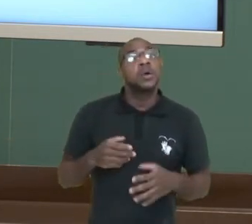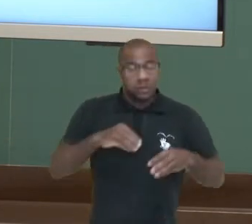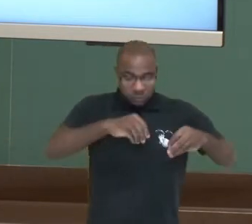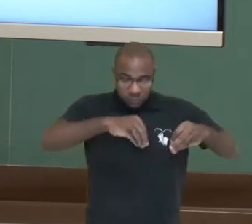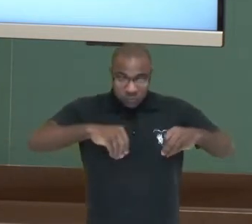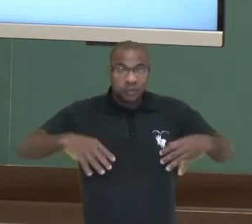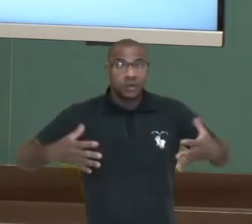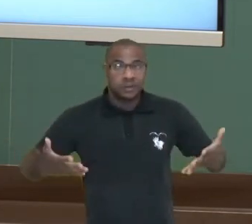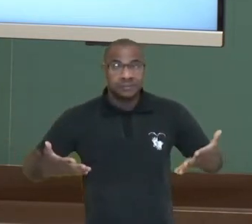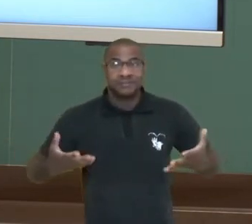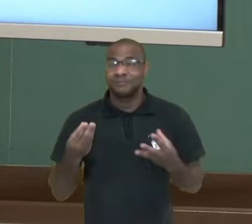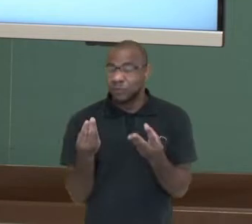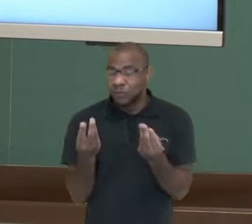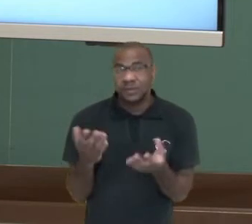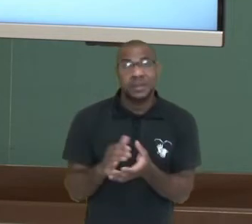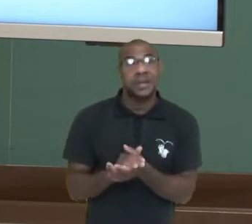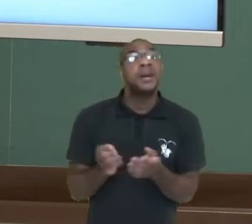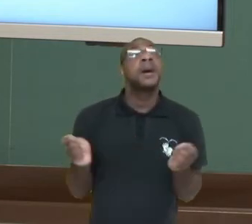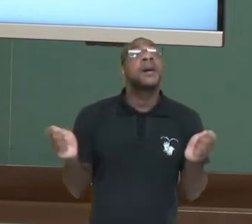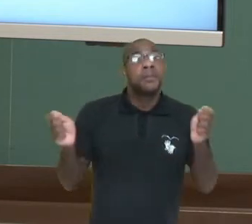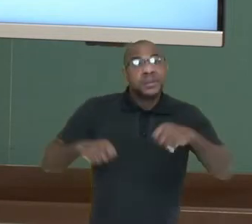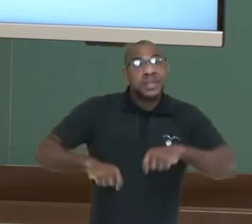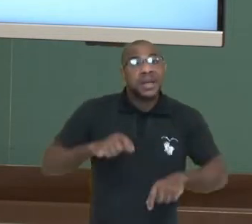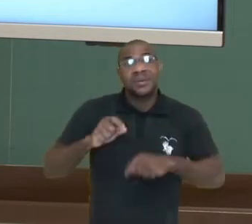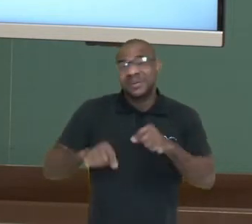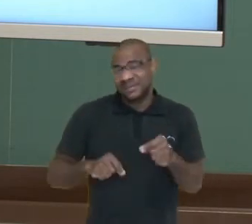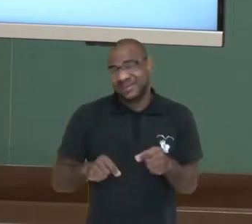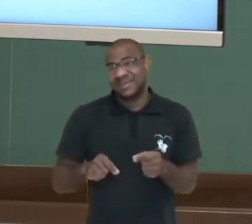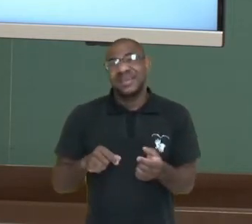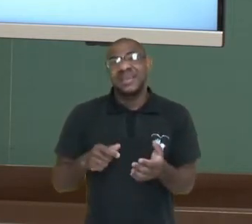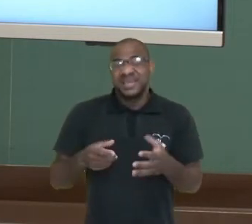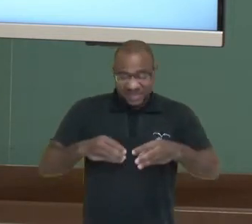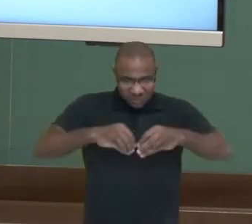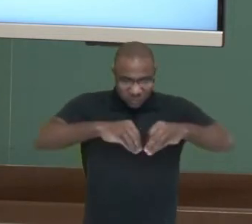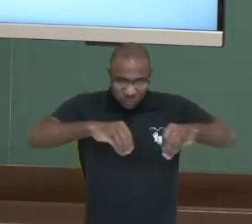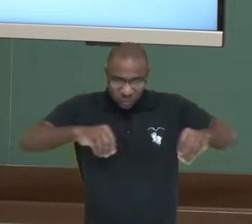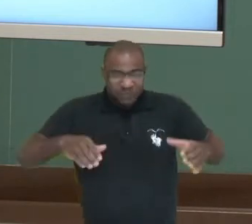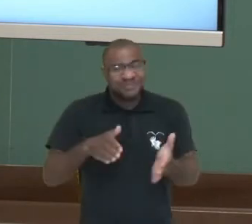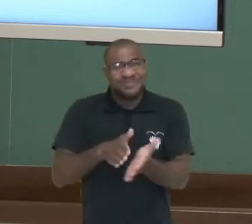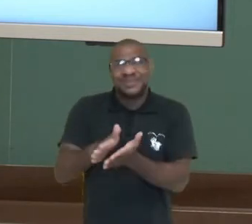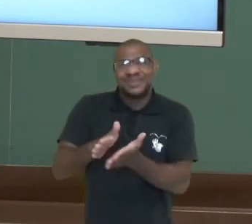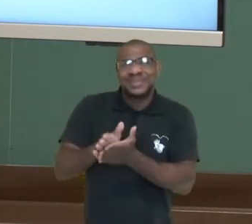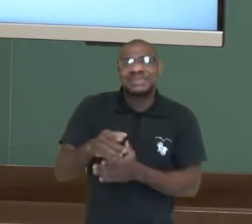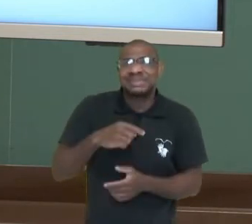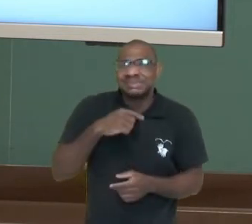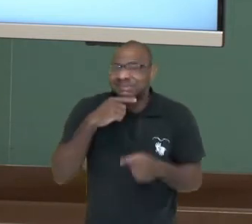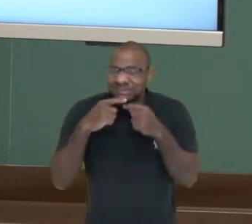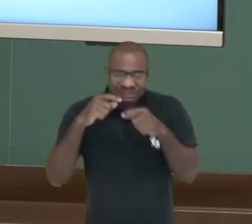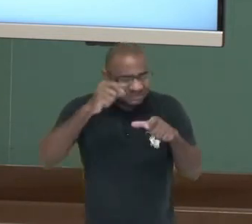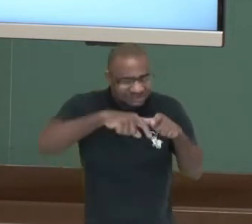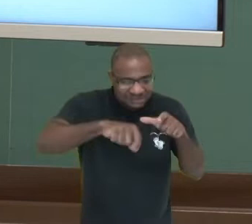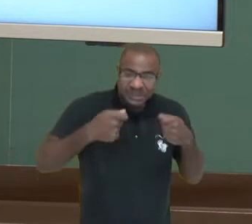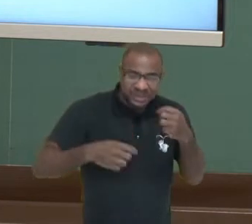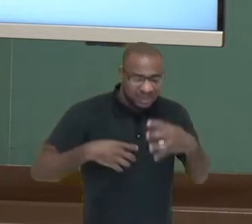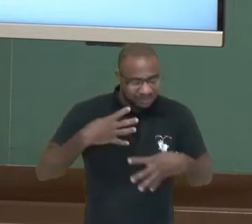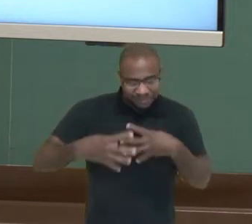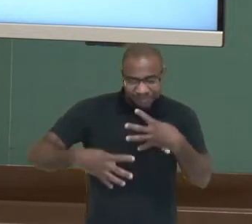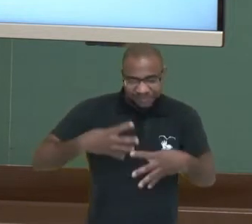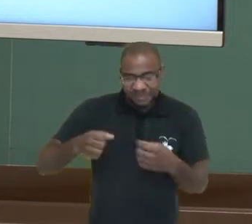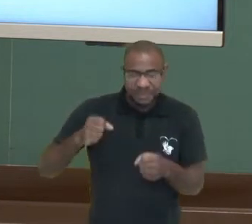melhor, mas poderá sim chegar a um esgotamento do solo que vai exigir novas correções e, consequentemente, o